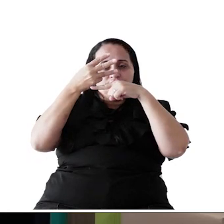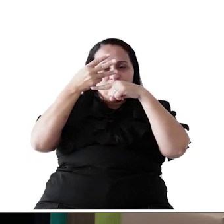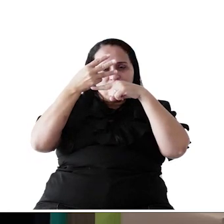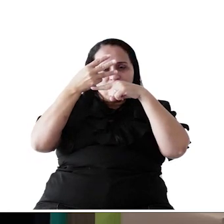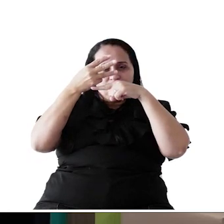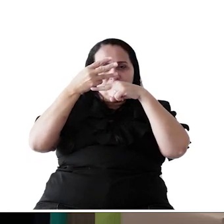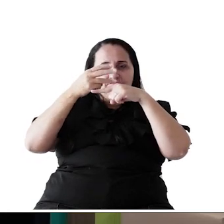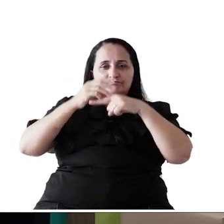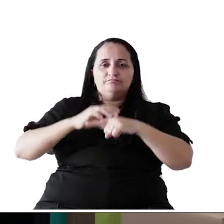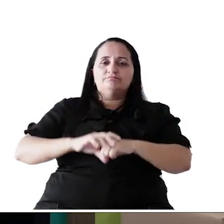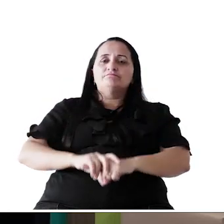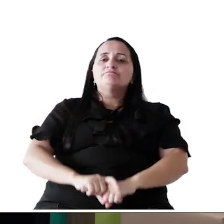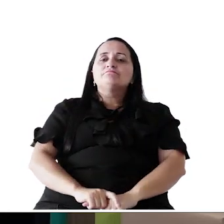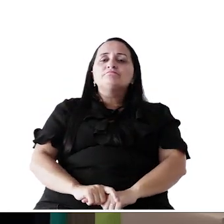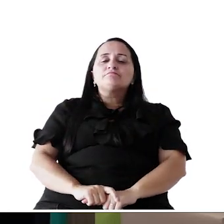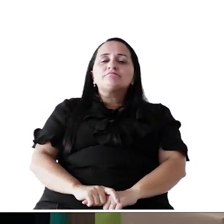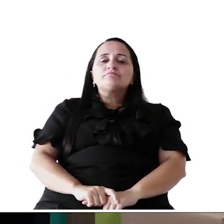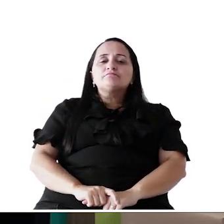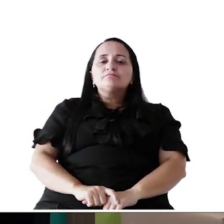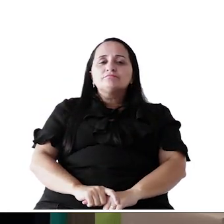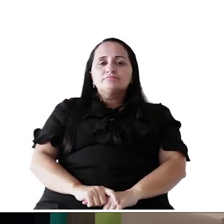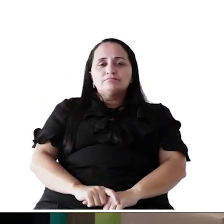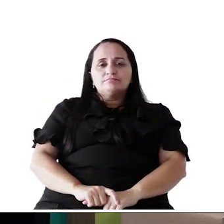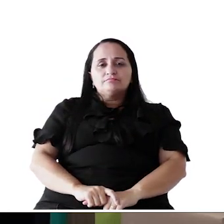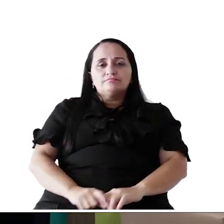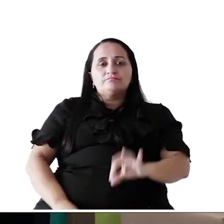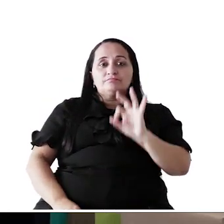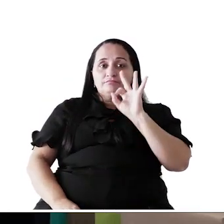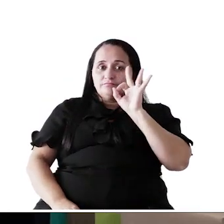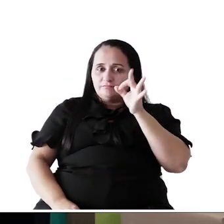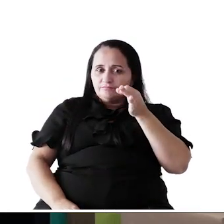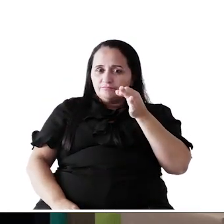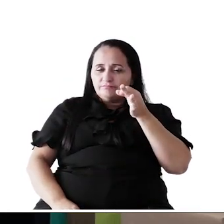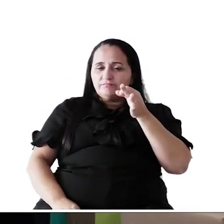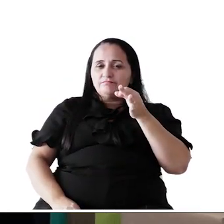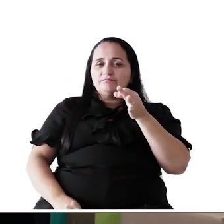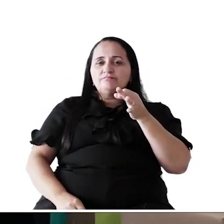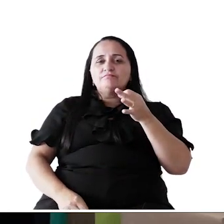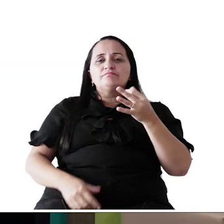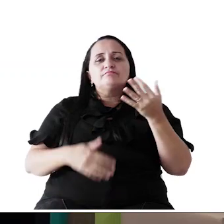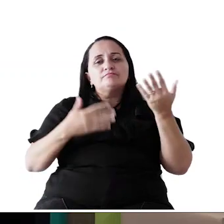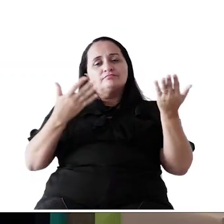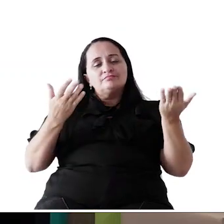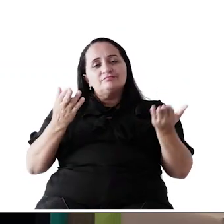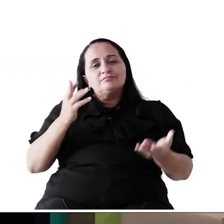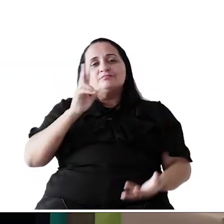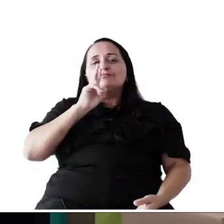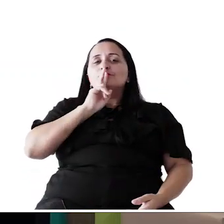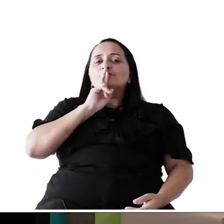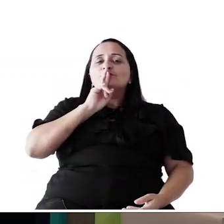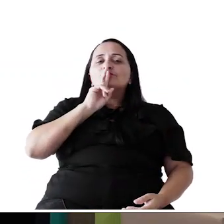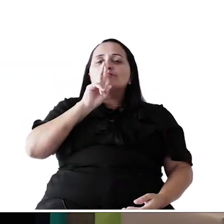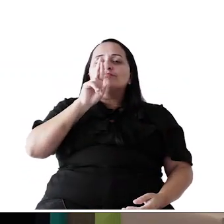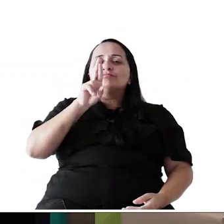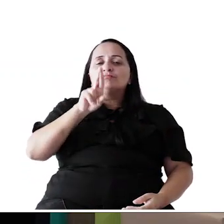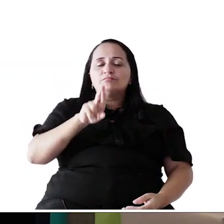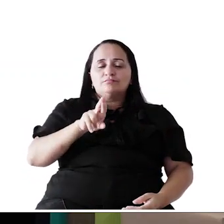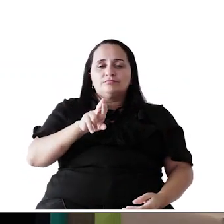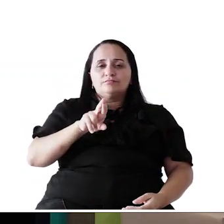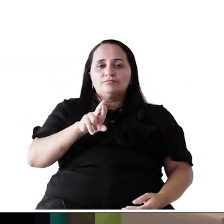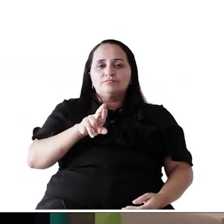Apenas 3. Certo? Então, a resposta correta para